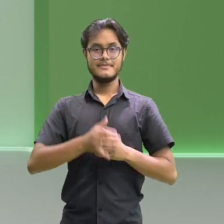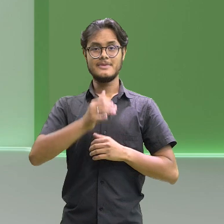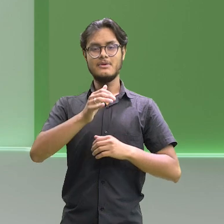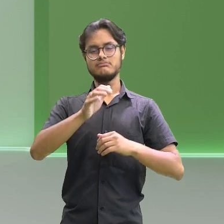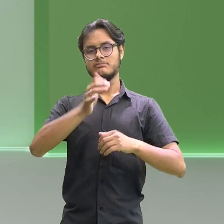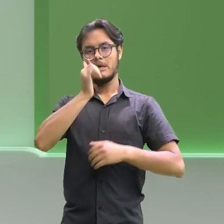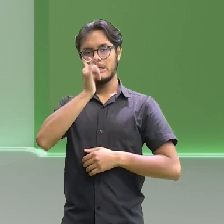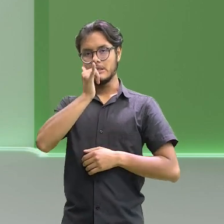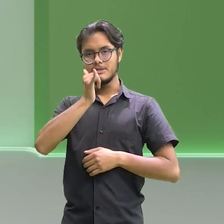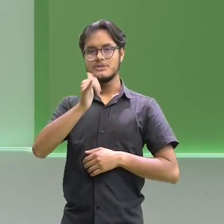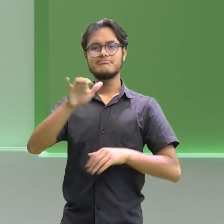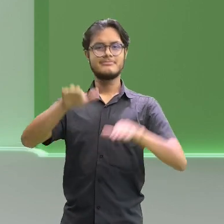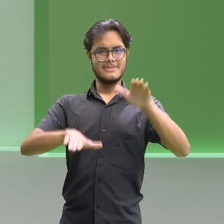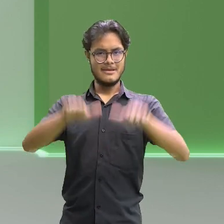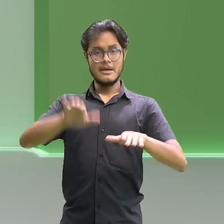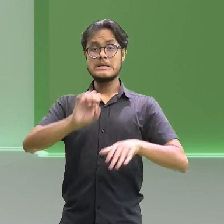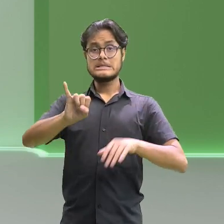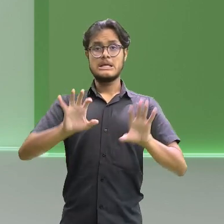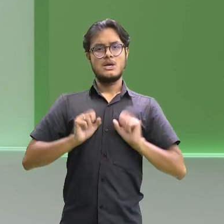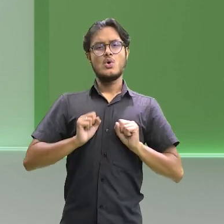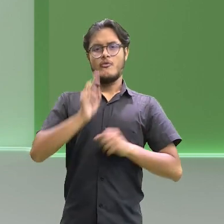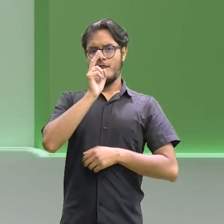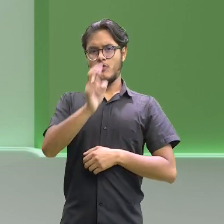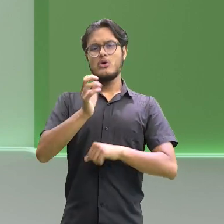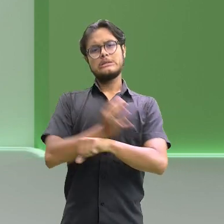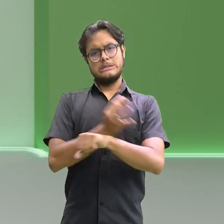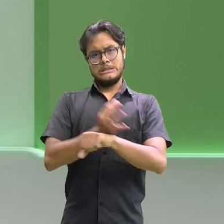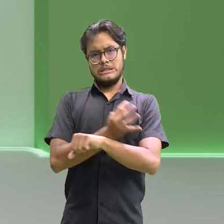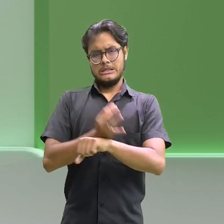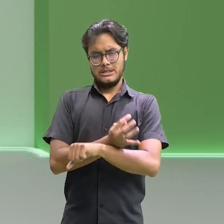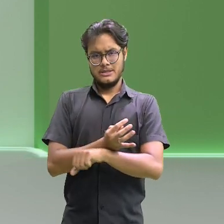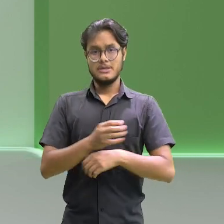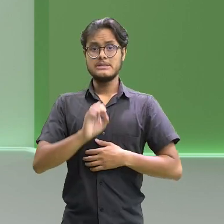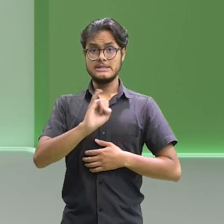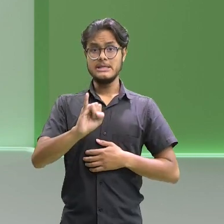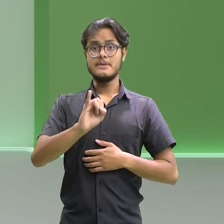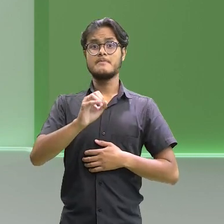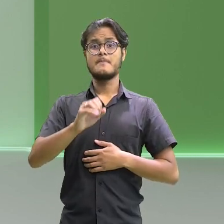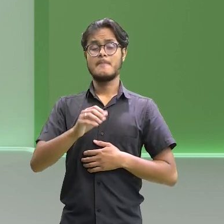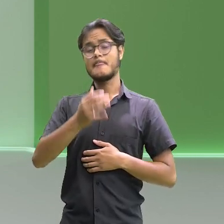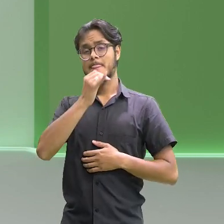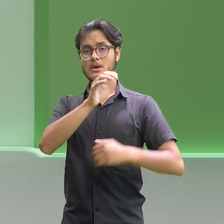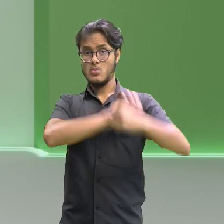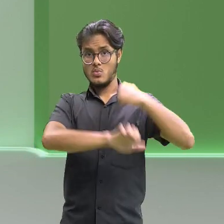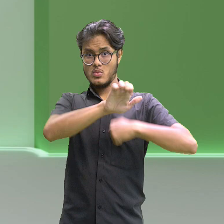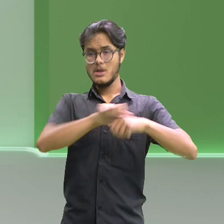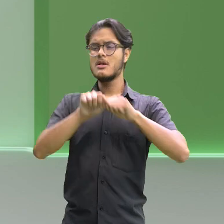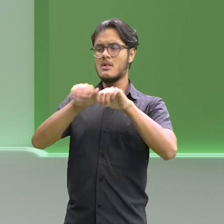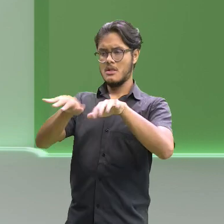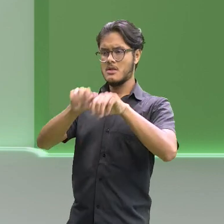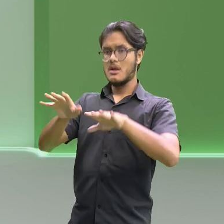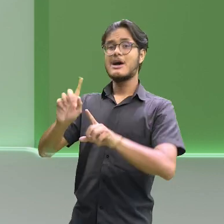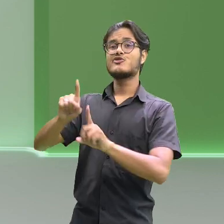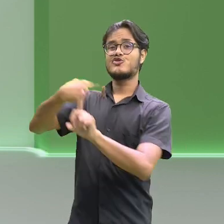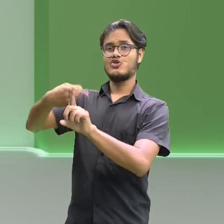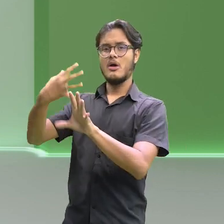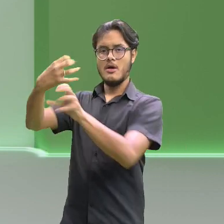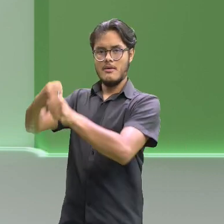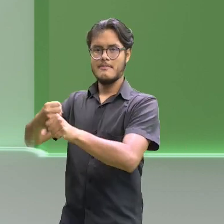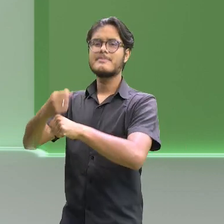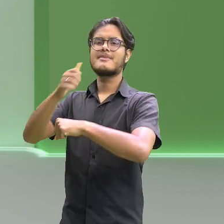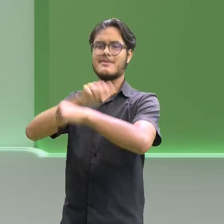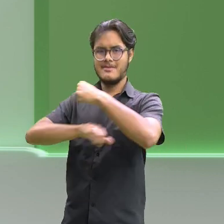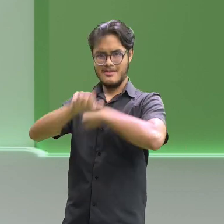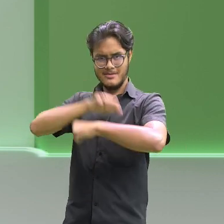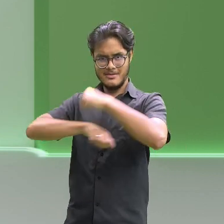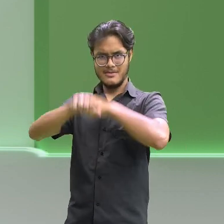consegue suportar. Se eu forneço mais energia para esse elétron vai ganhar energia e vai